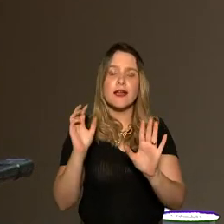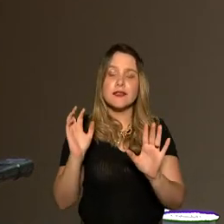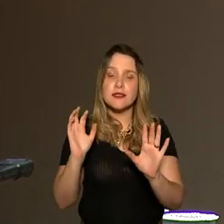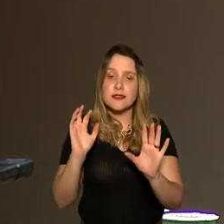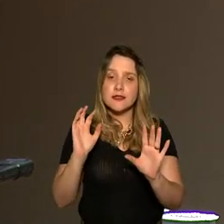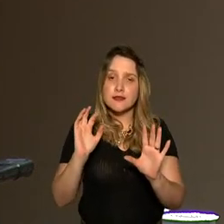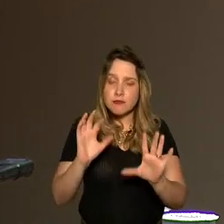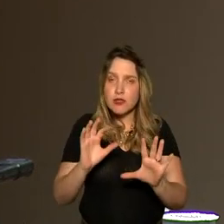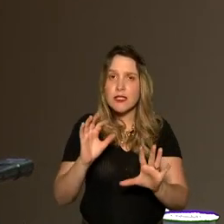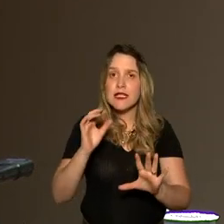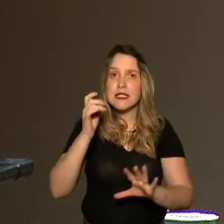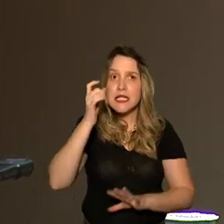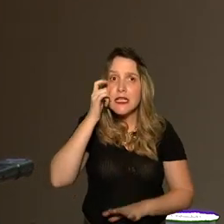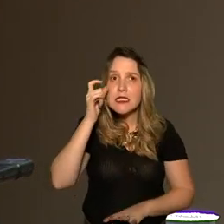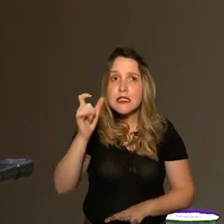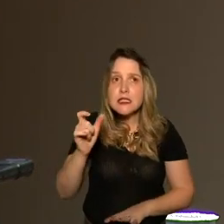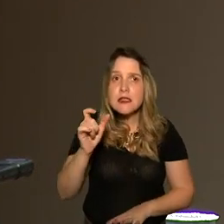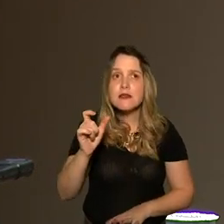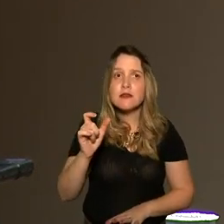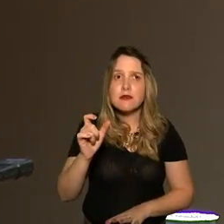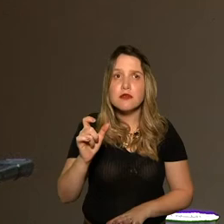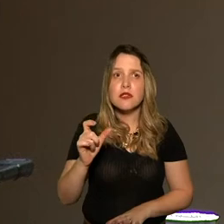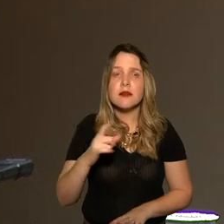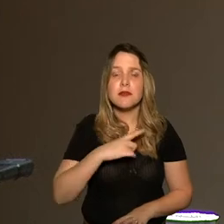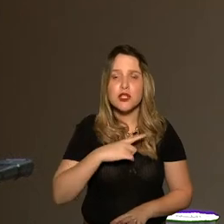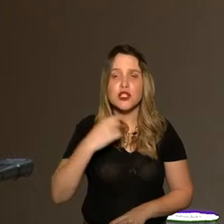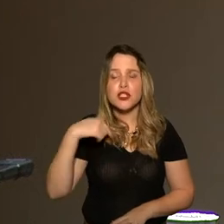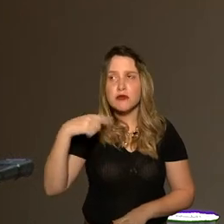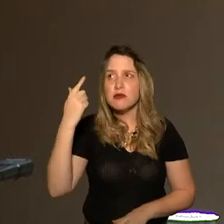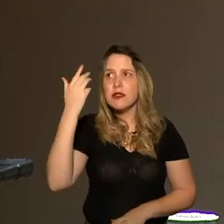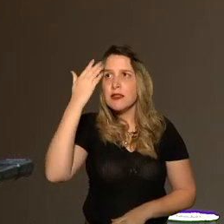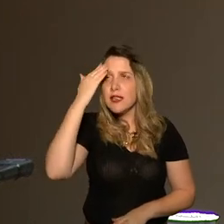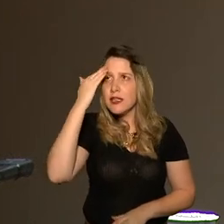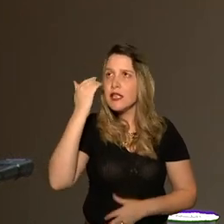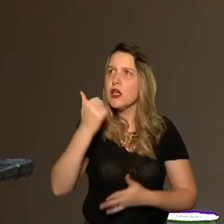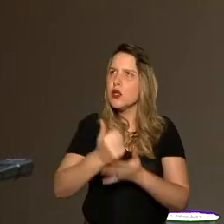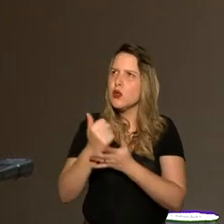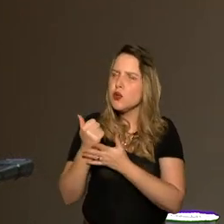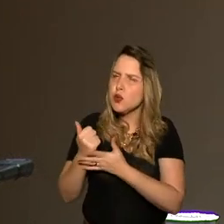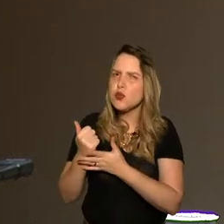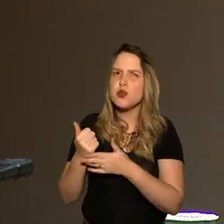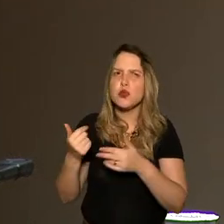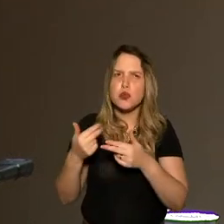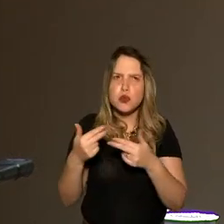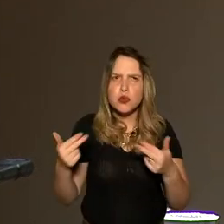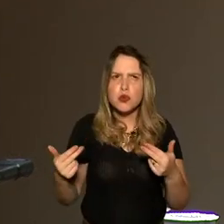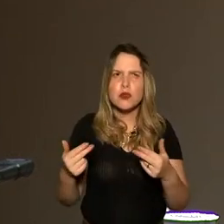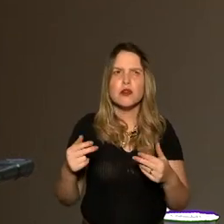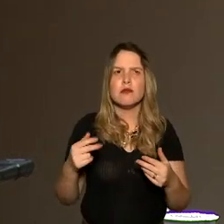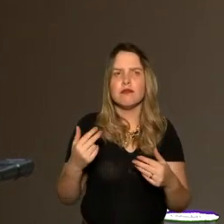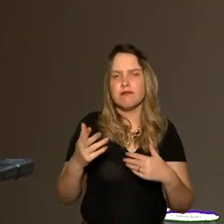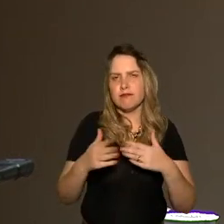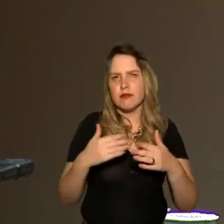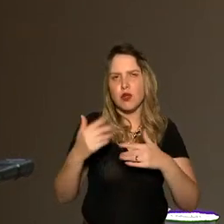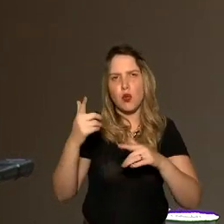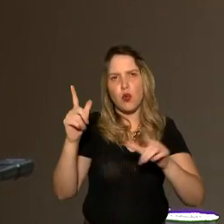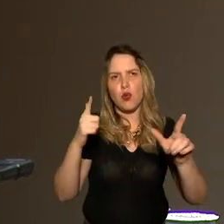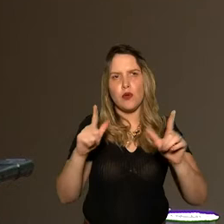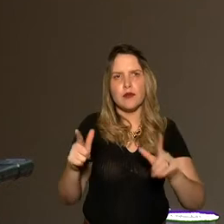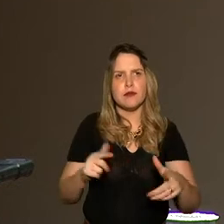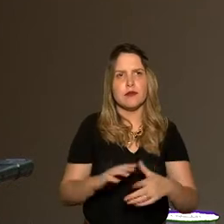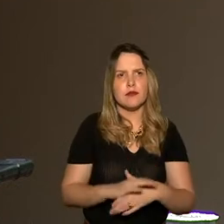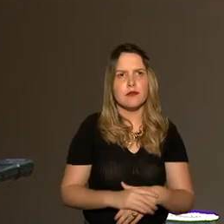interessantes para a gente se entender enquanto o brasileiros e seres humanos estejam lá dentro